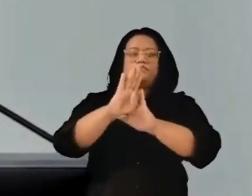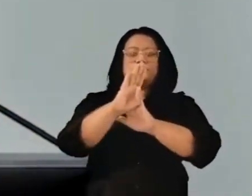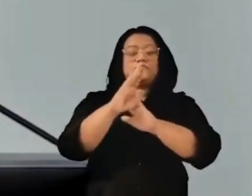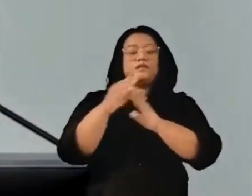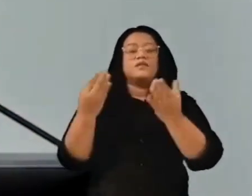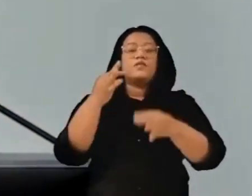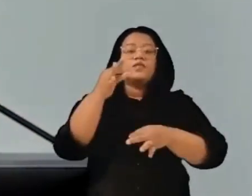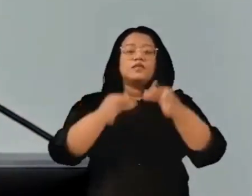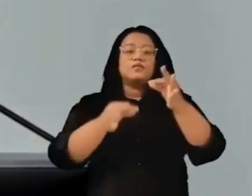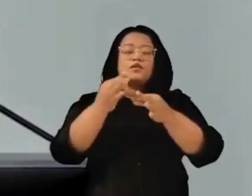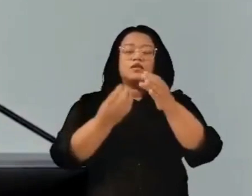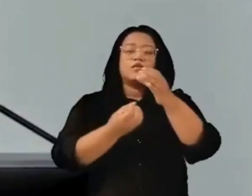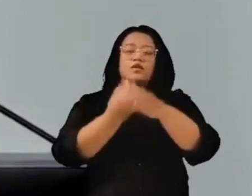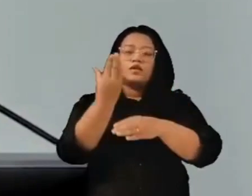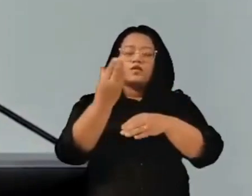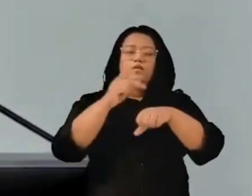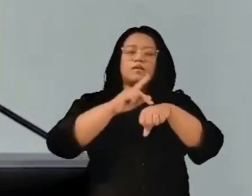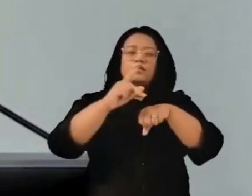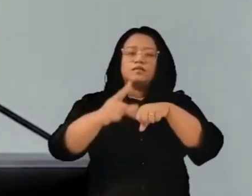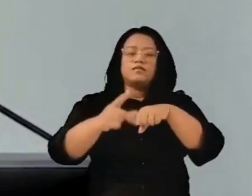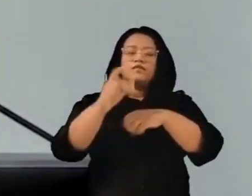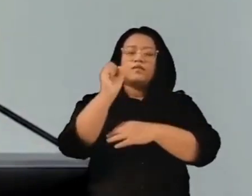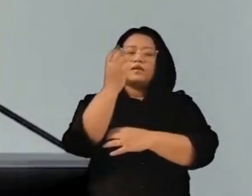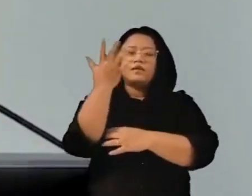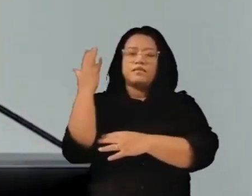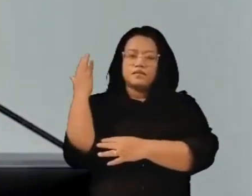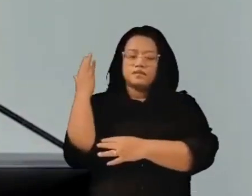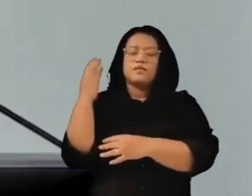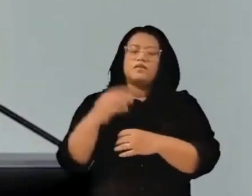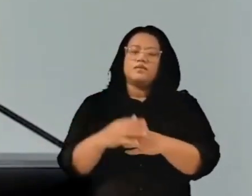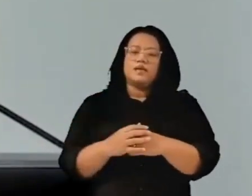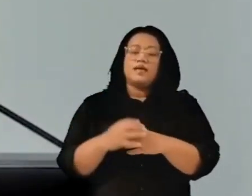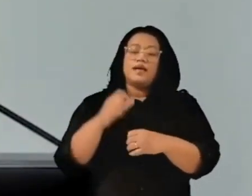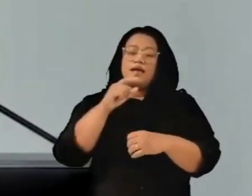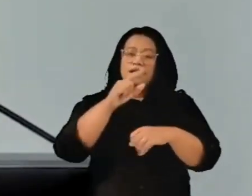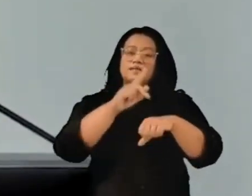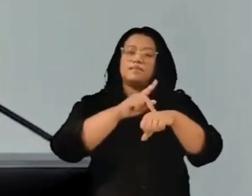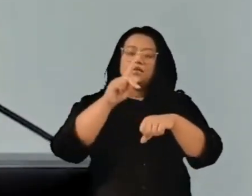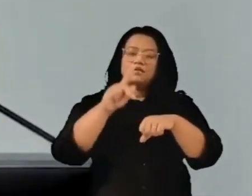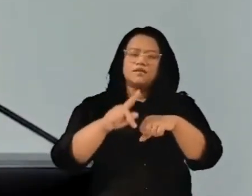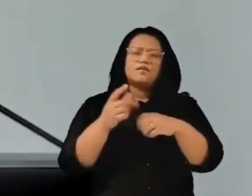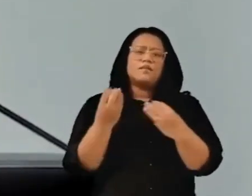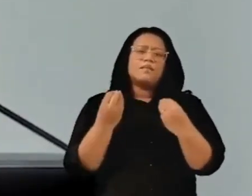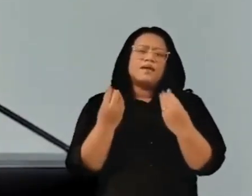criou a plataforma ambiental, que era uma plataforma justamente para trazer